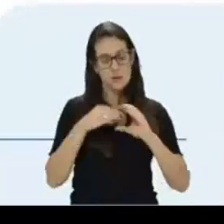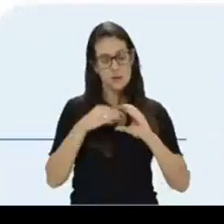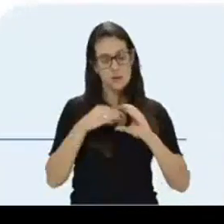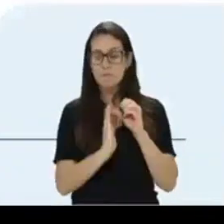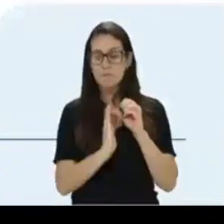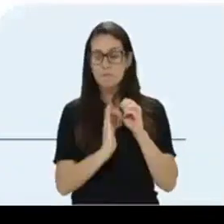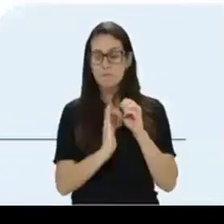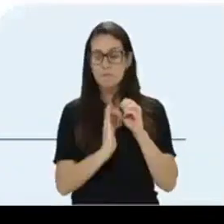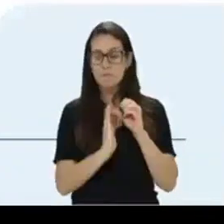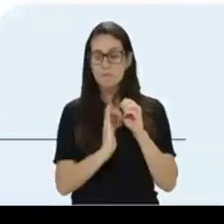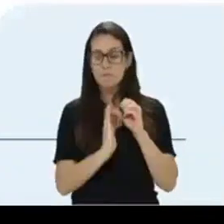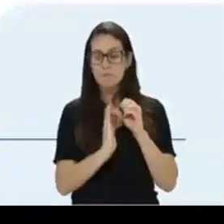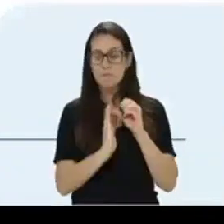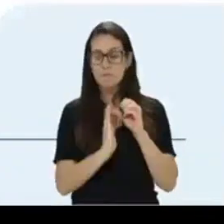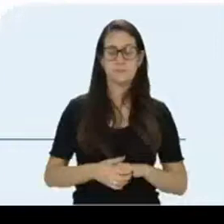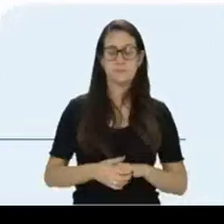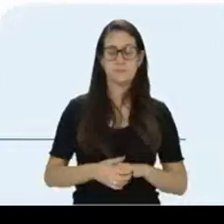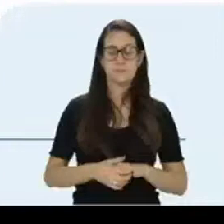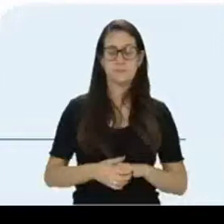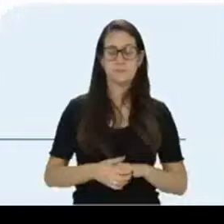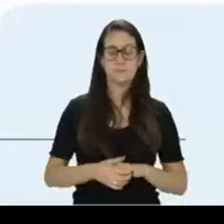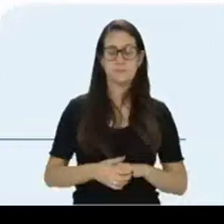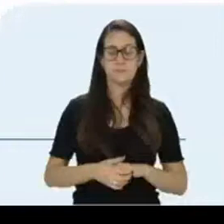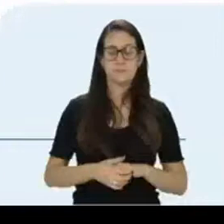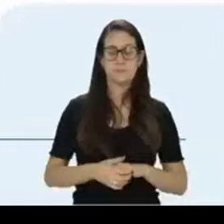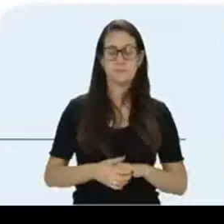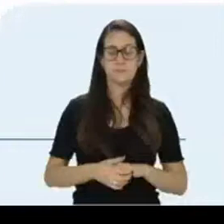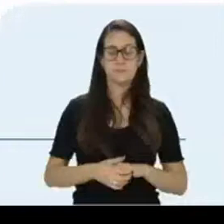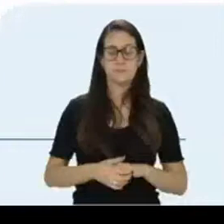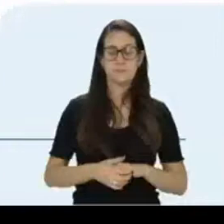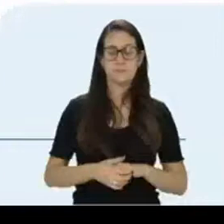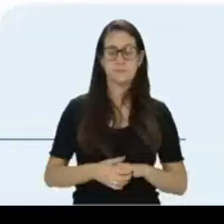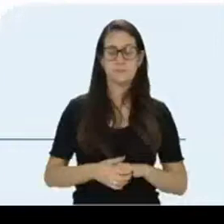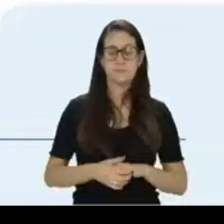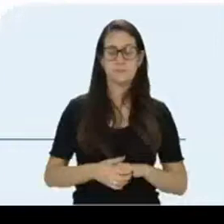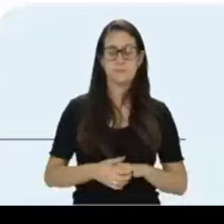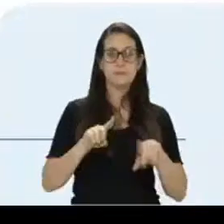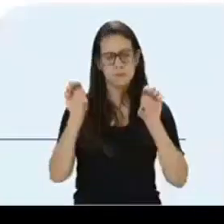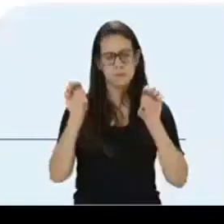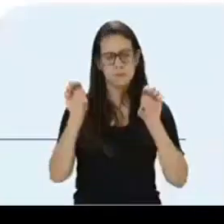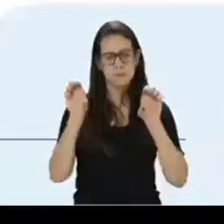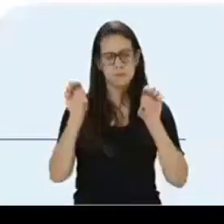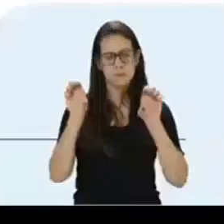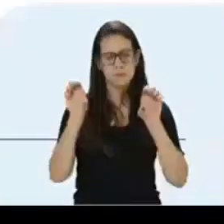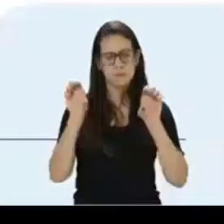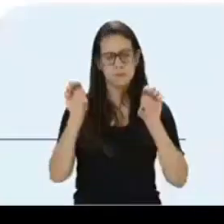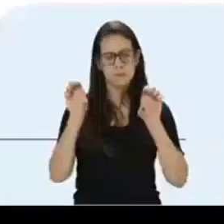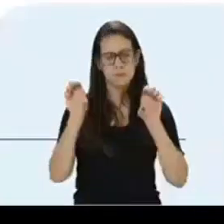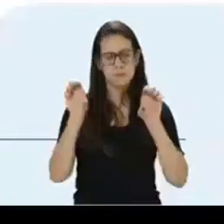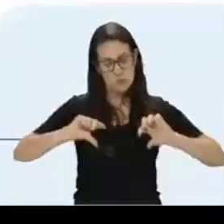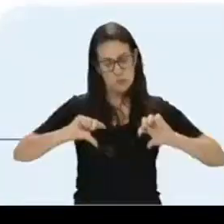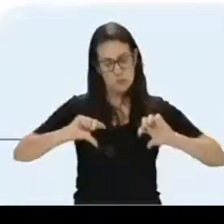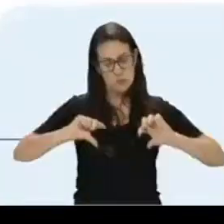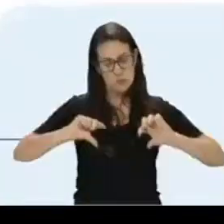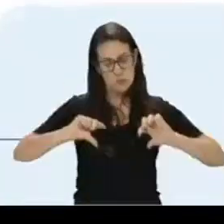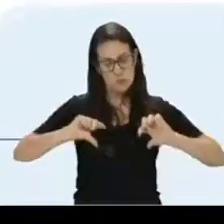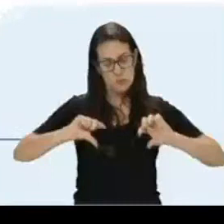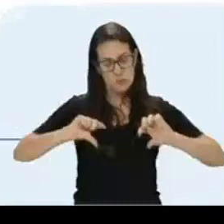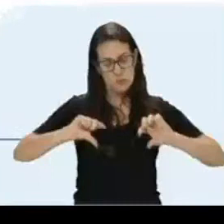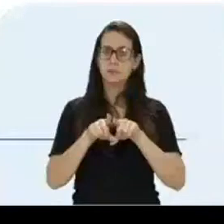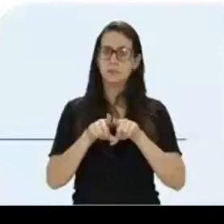a partir do envoltório nuclear. Além disso, nós conseguimos também observar uma estrutura, uma organela, que também está presente na